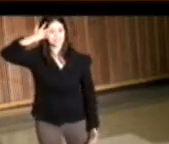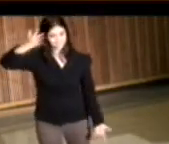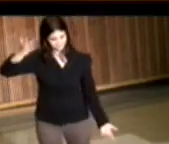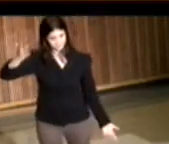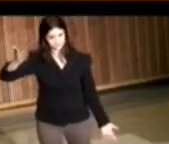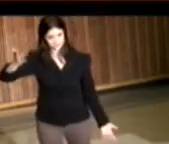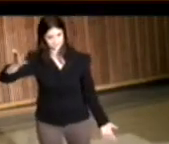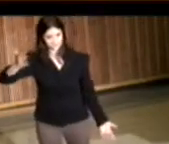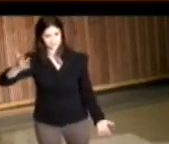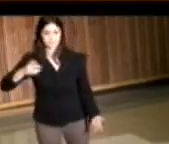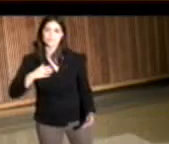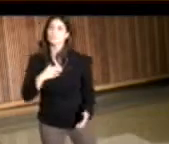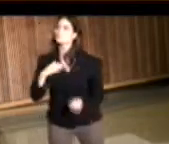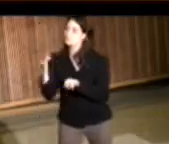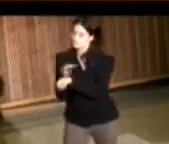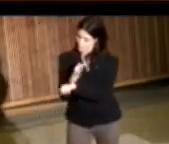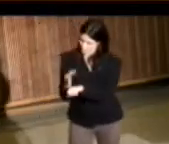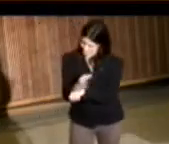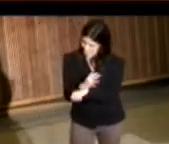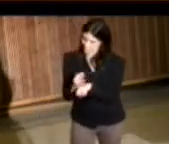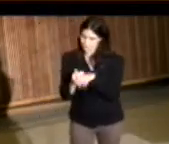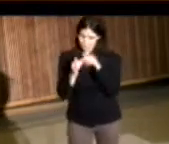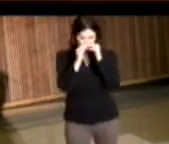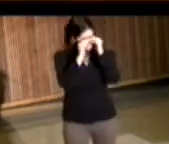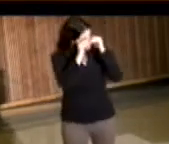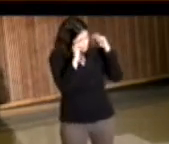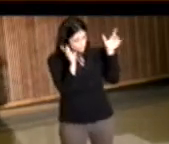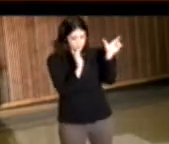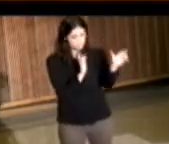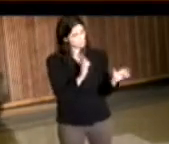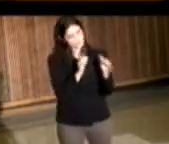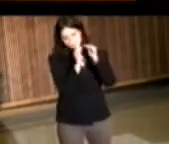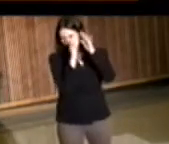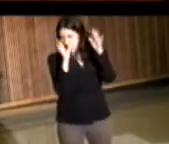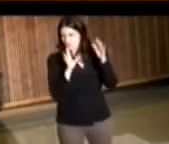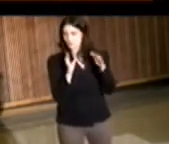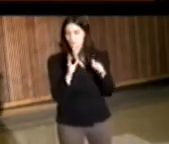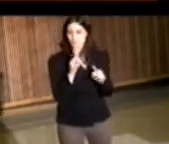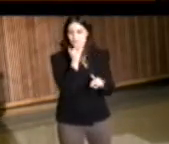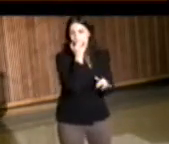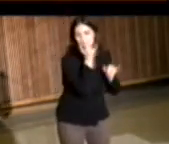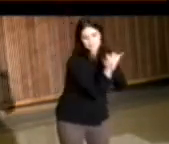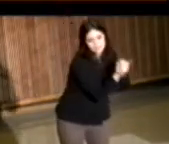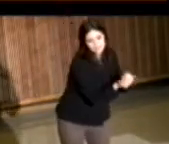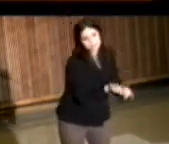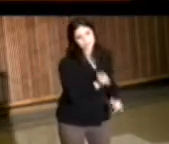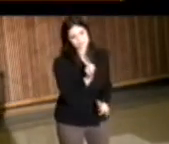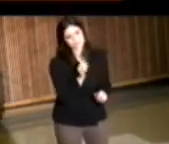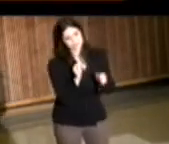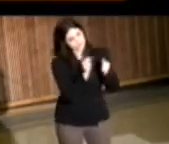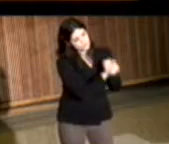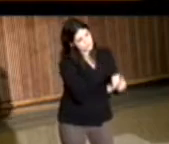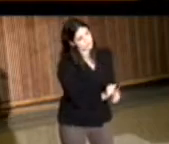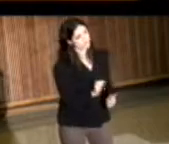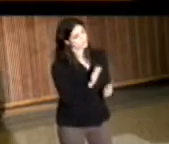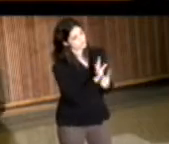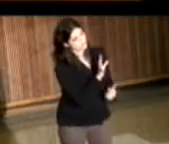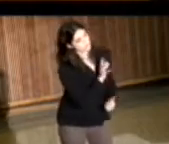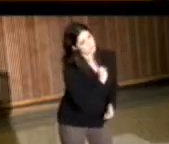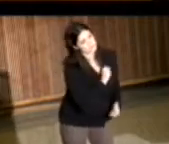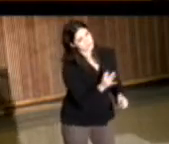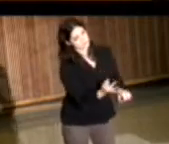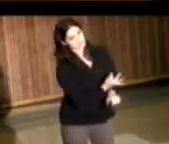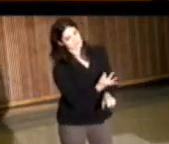Senhor, eu vou andar mais 1 milha e outra, não vou desistir, porque o Senhor tem um plano e o Senhor vai fazer coisas que eu